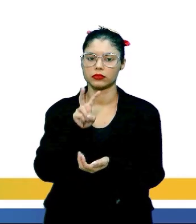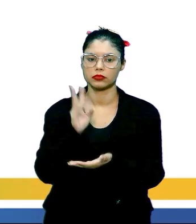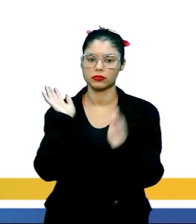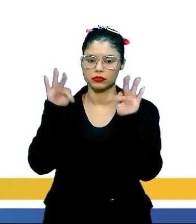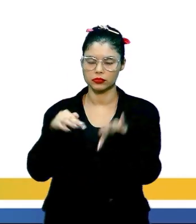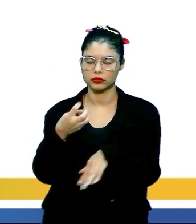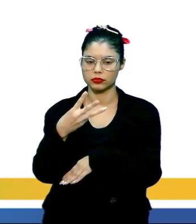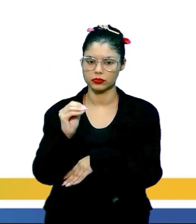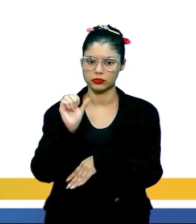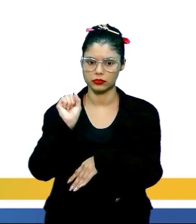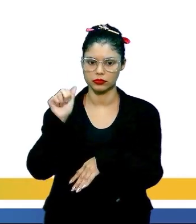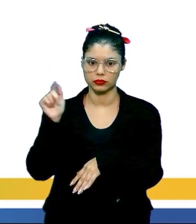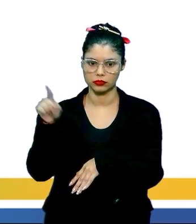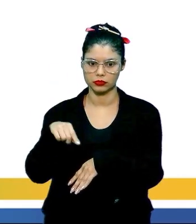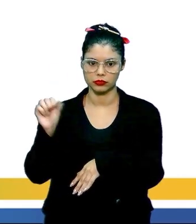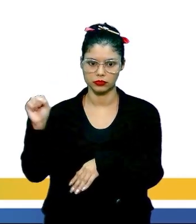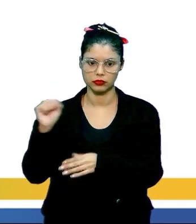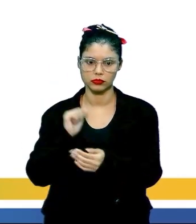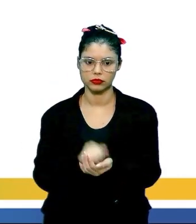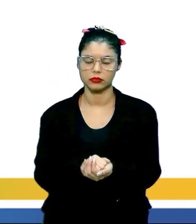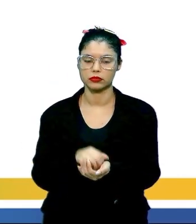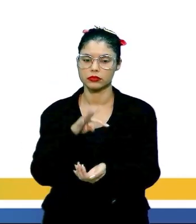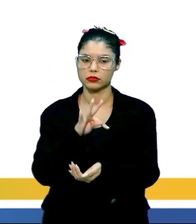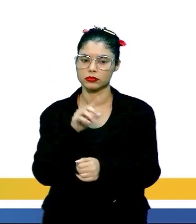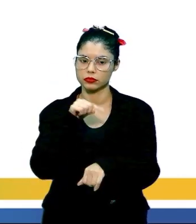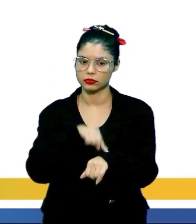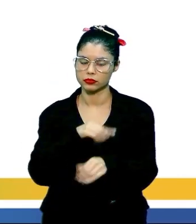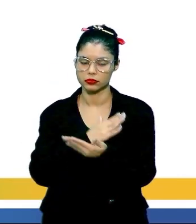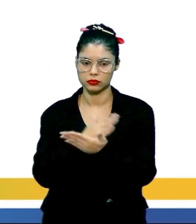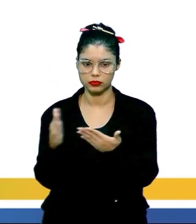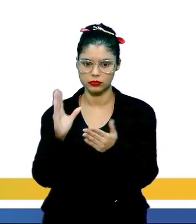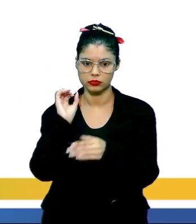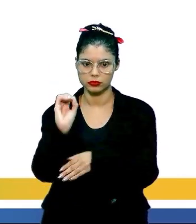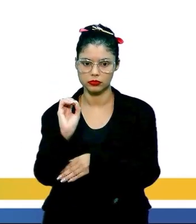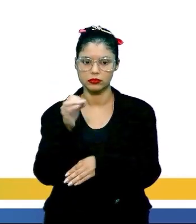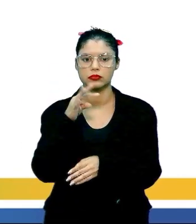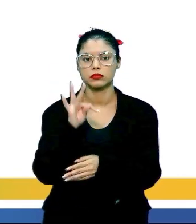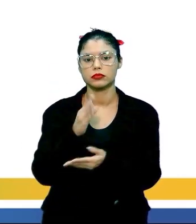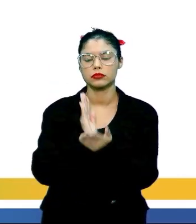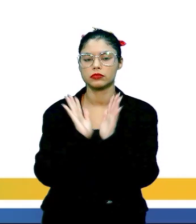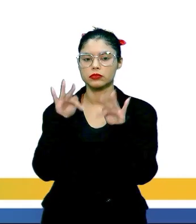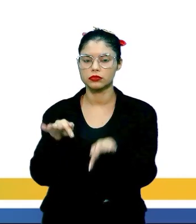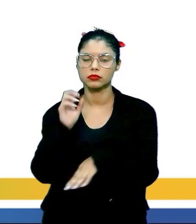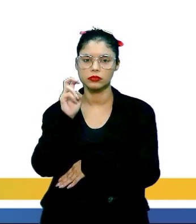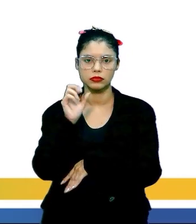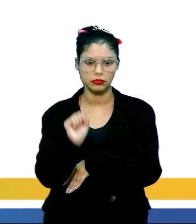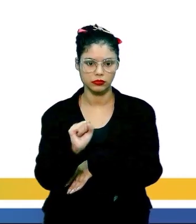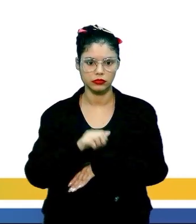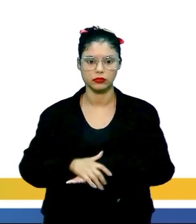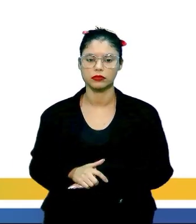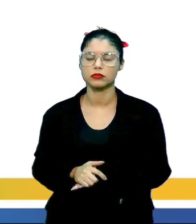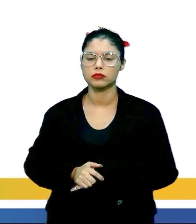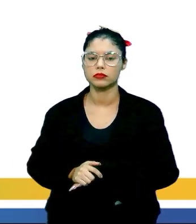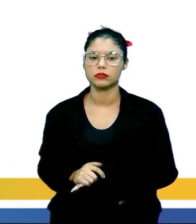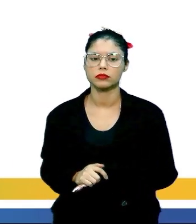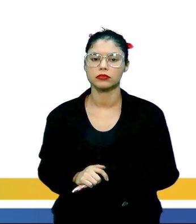velocidade final é igual a 30 metros por segundo. Temos um tempo inicial que é zero e um tempo final de 5